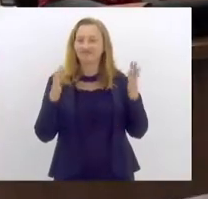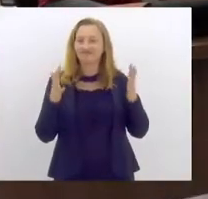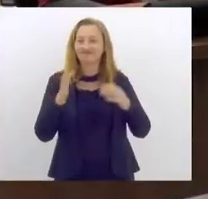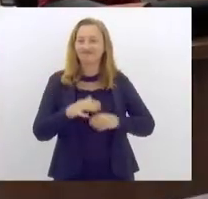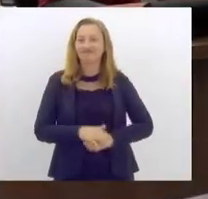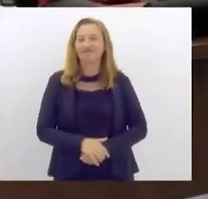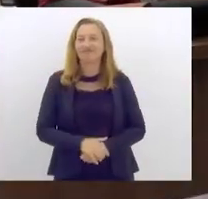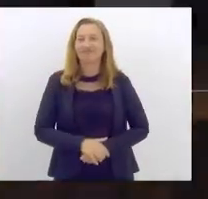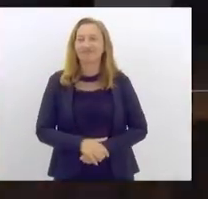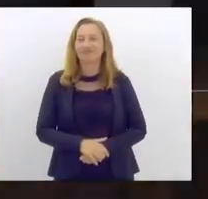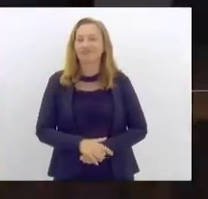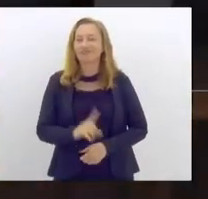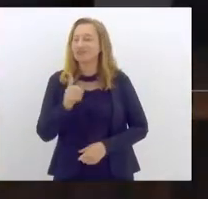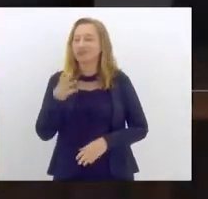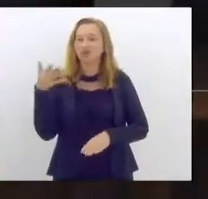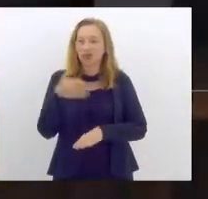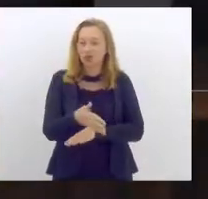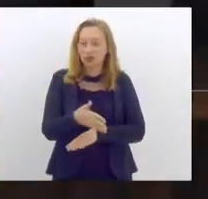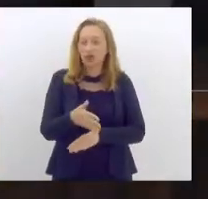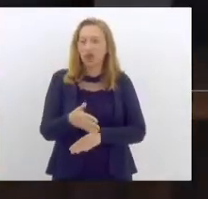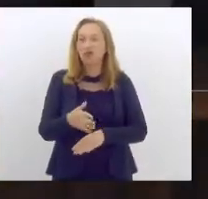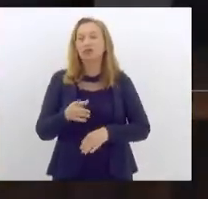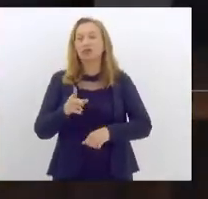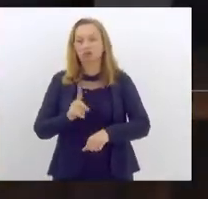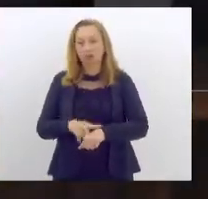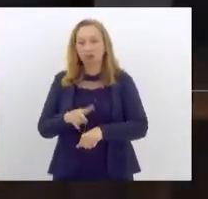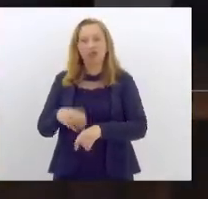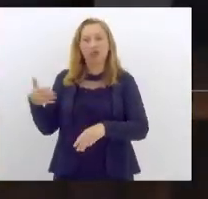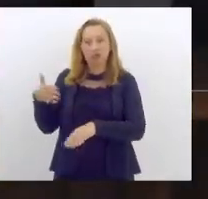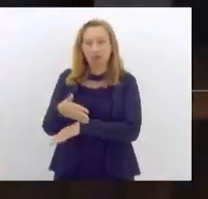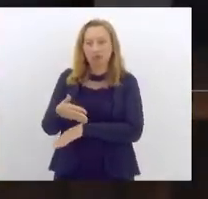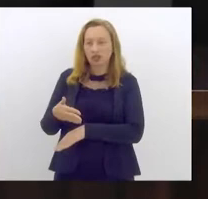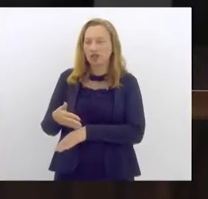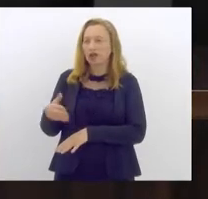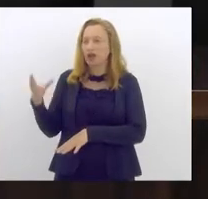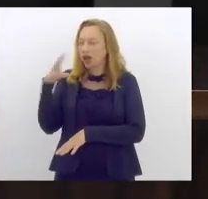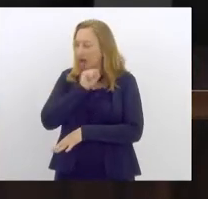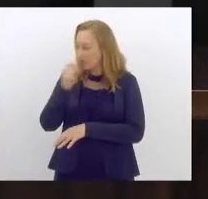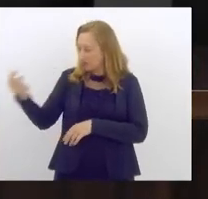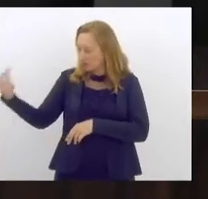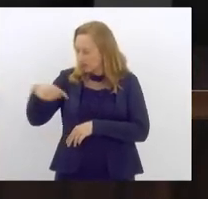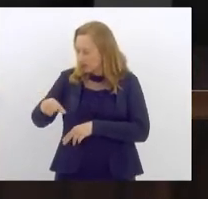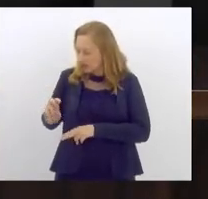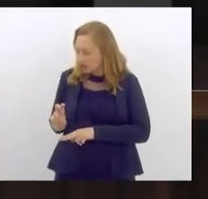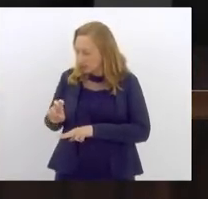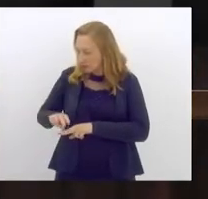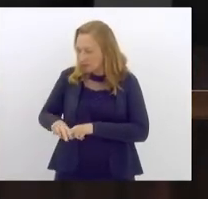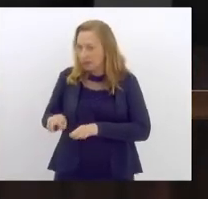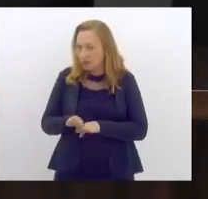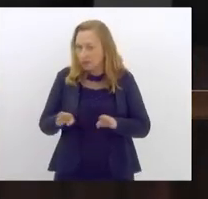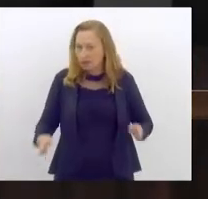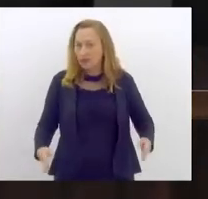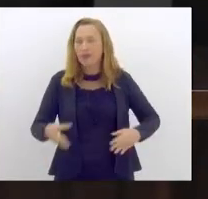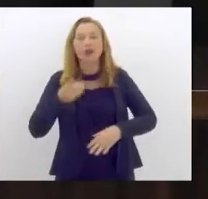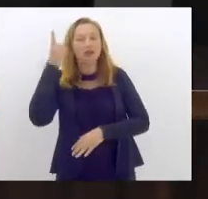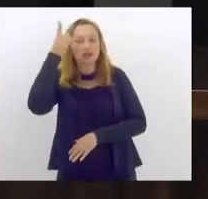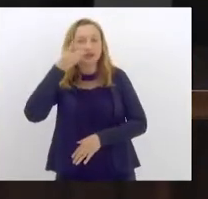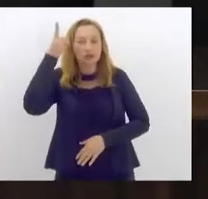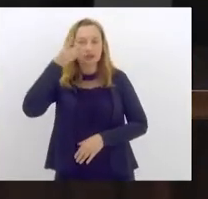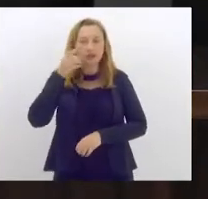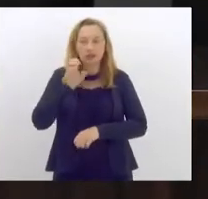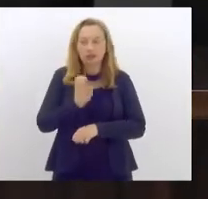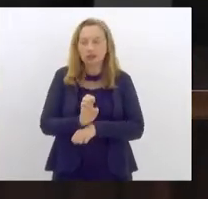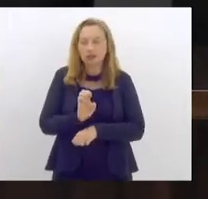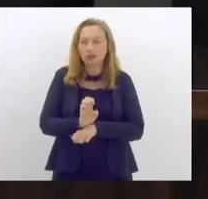a Dani ainda não chegou quando chegar imediatamente Então coloca aqui na mesa a deputada estadual